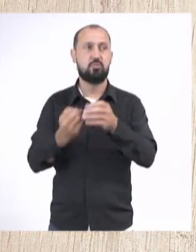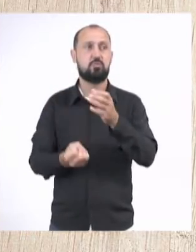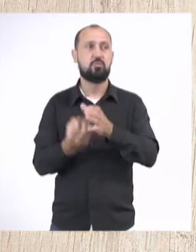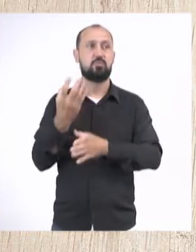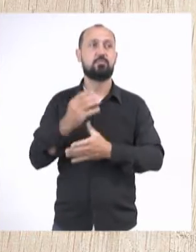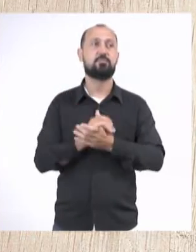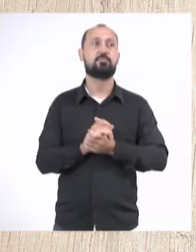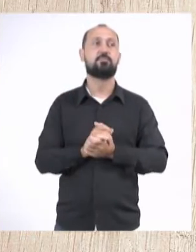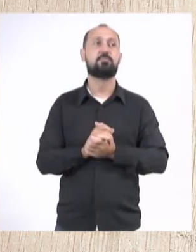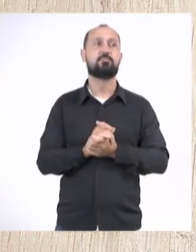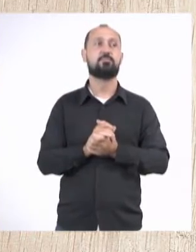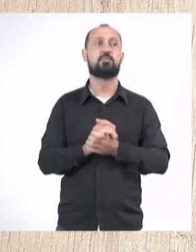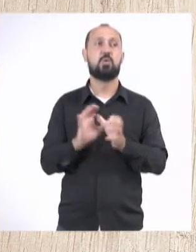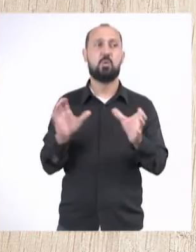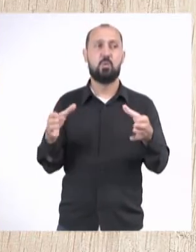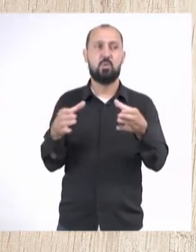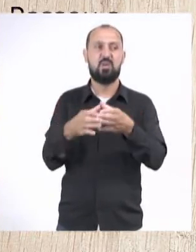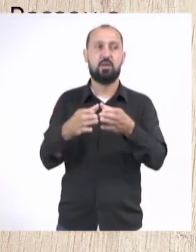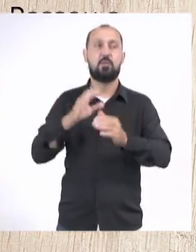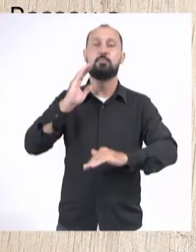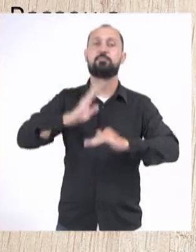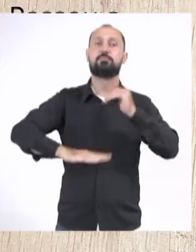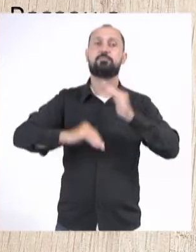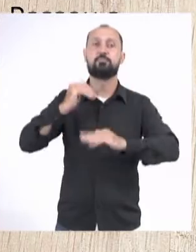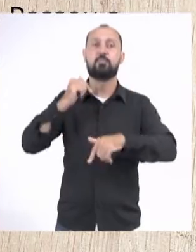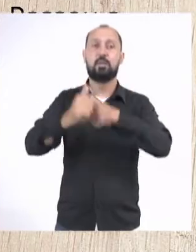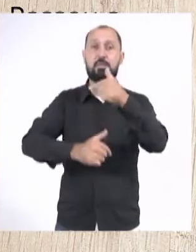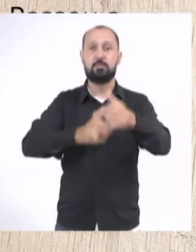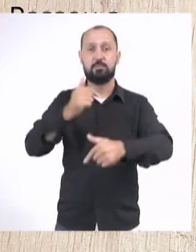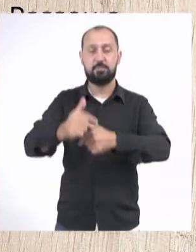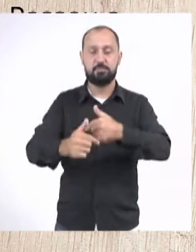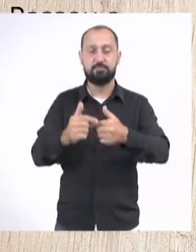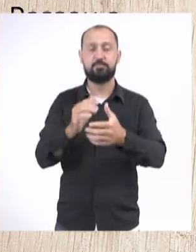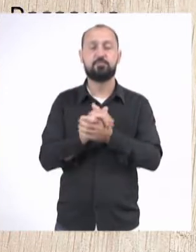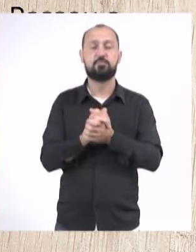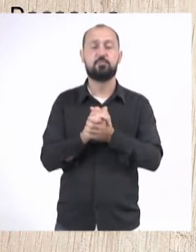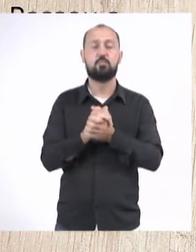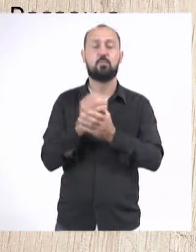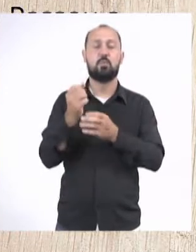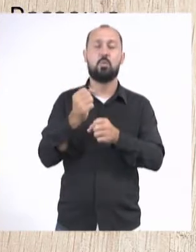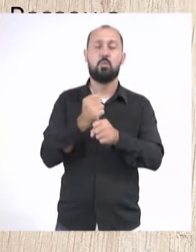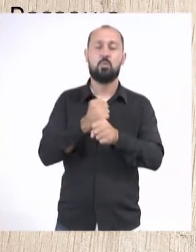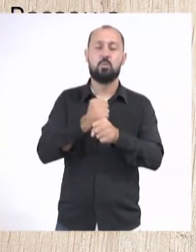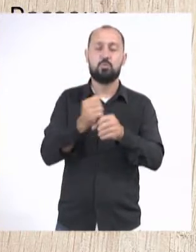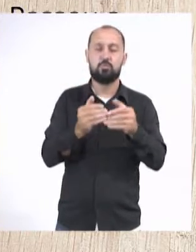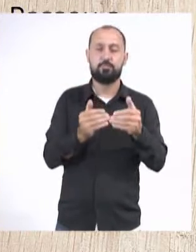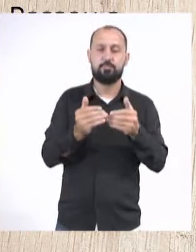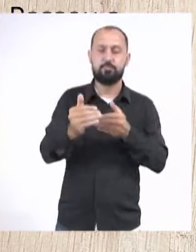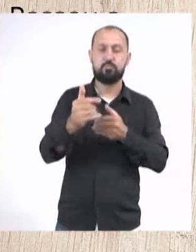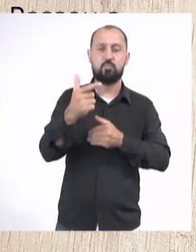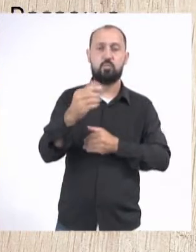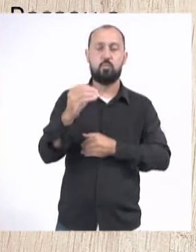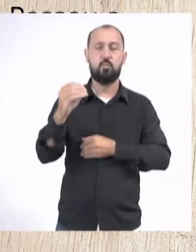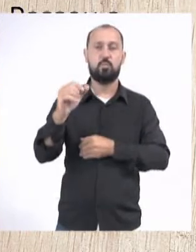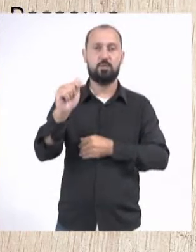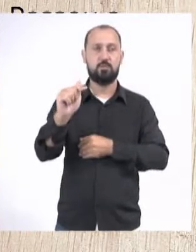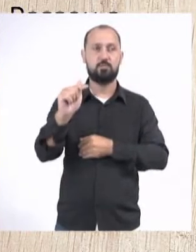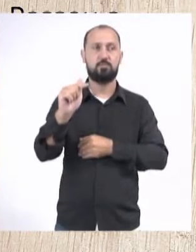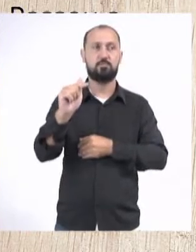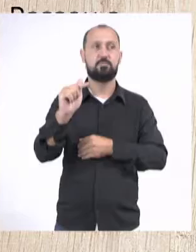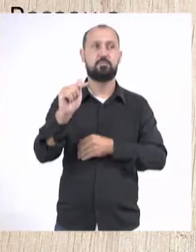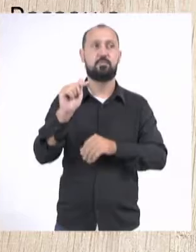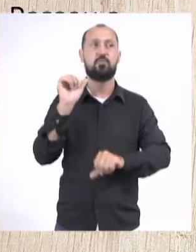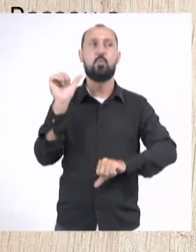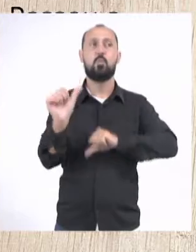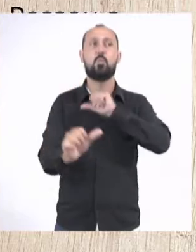O público-alvo eram trabalhadores, mas a partir do ano de 2007 ele